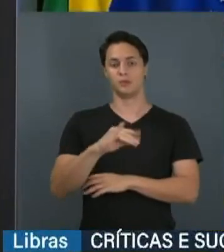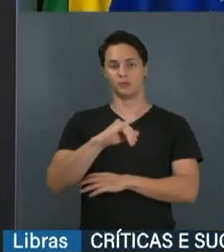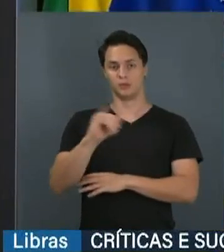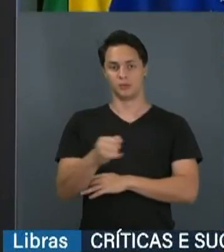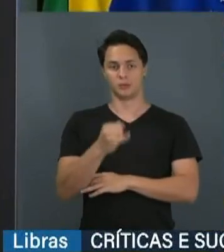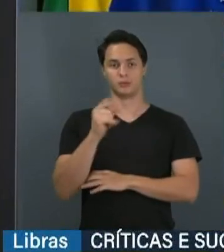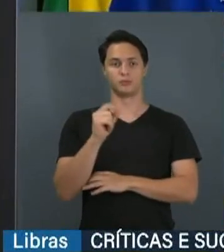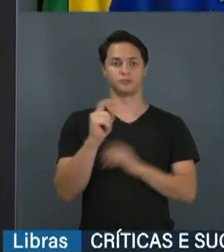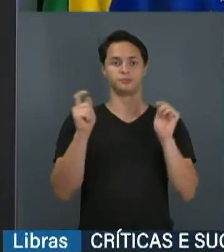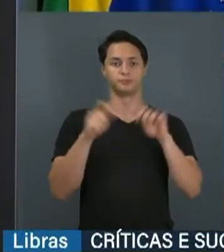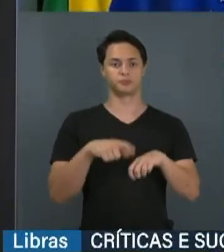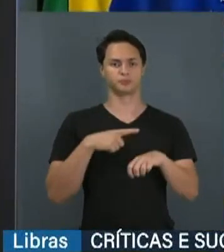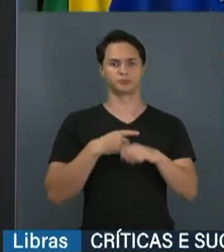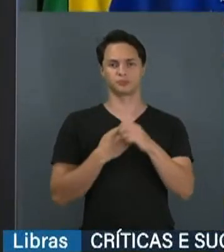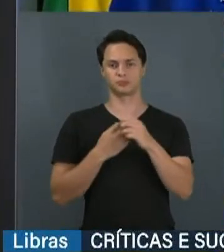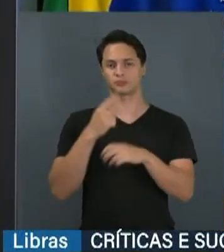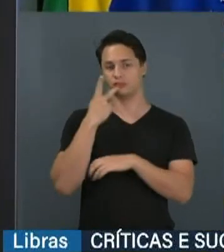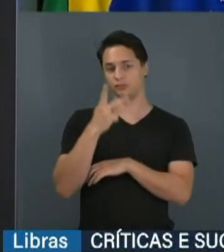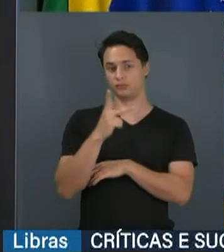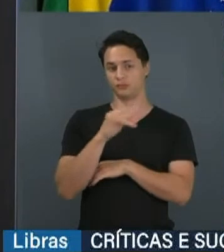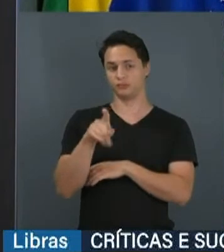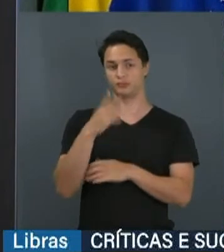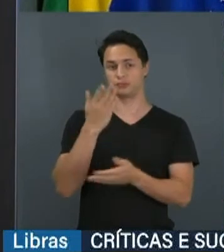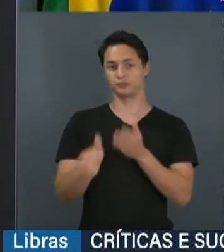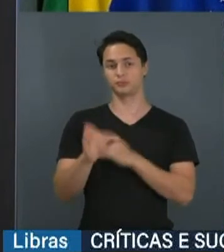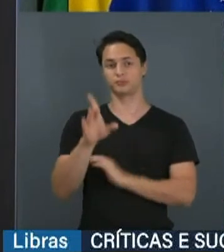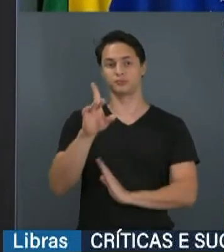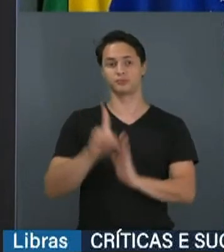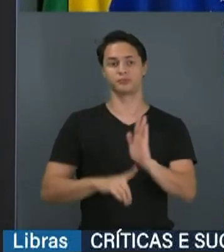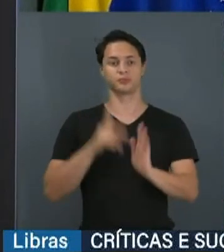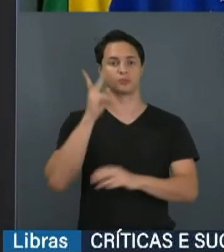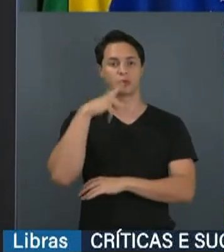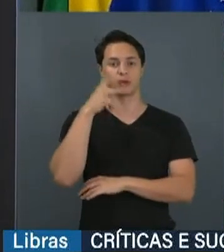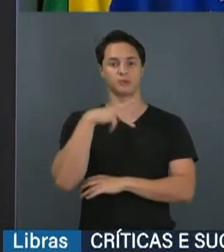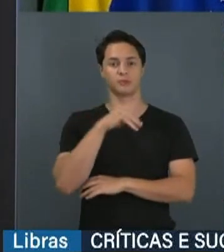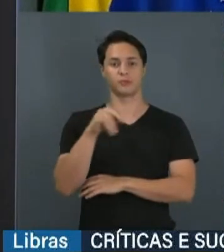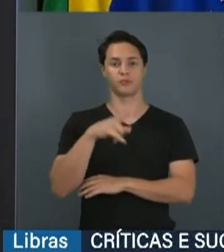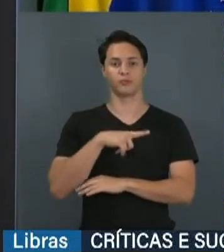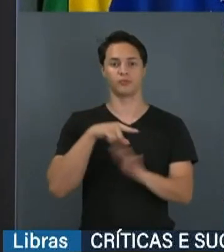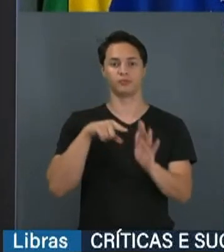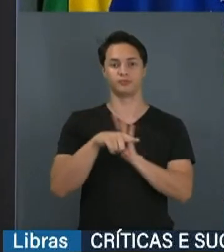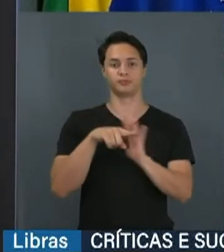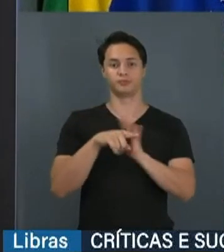que poderá definir se ele vai perder os seus direitos políticos e, eventualmente, ser cassado